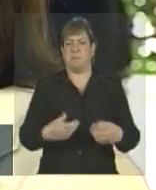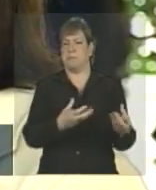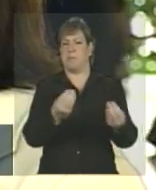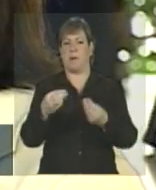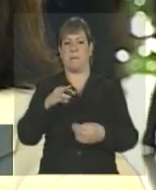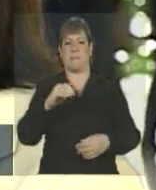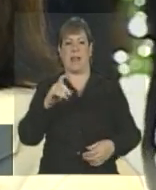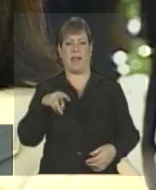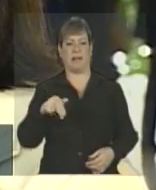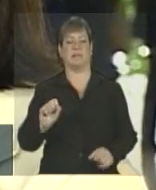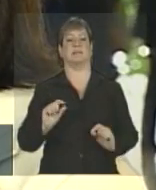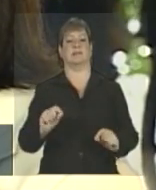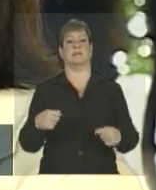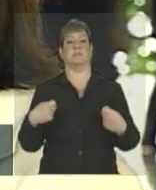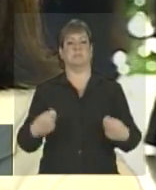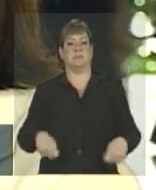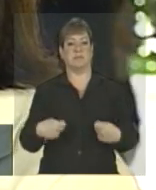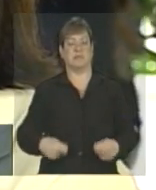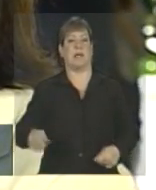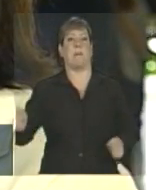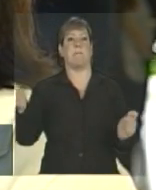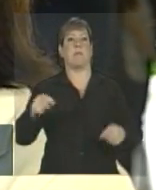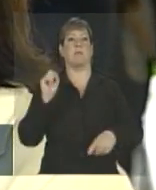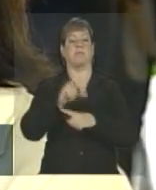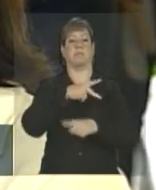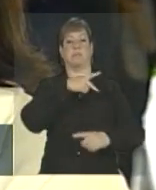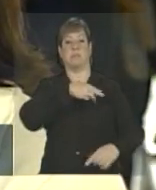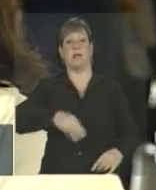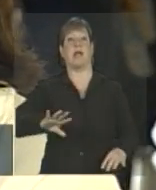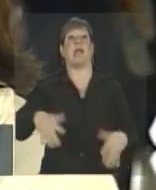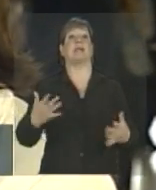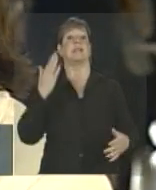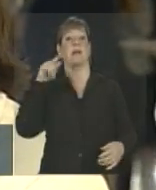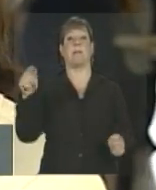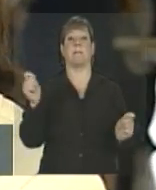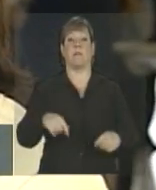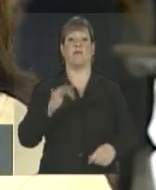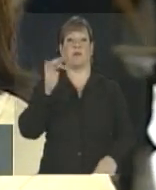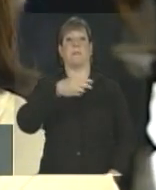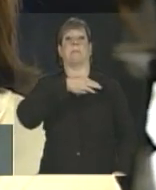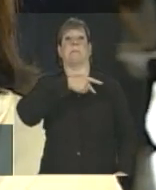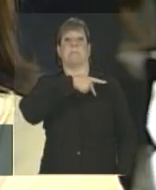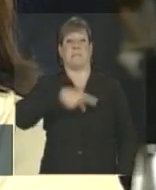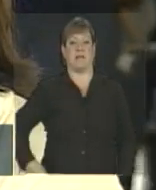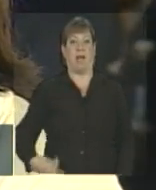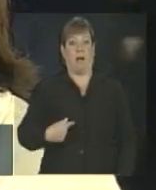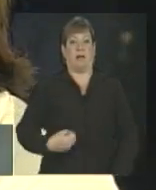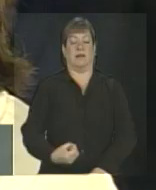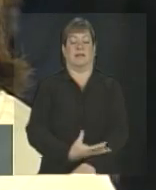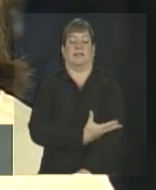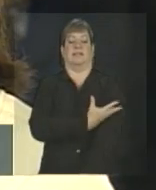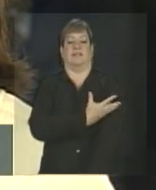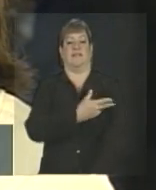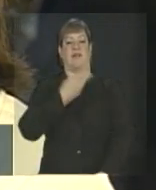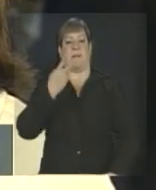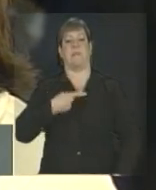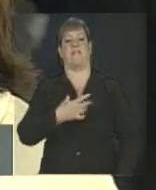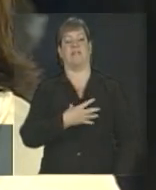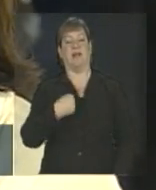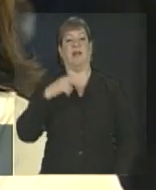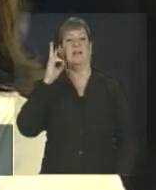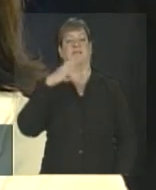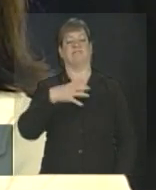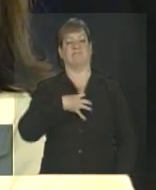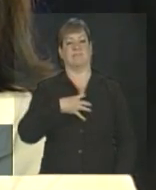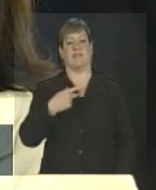Milenas, que a Milena podia ser uma ministra e até mesmo uma presidenta, eu fiquei feliz.